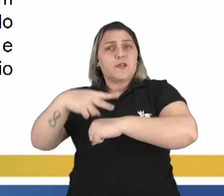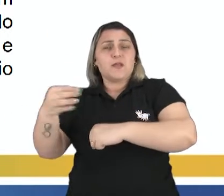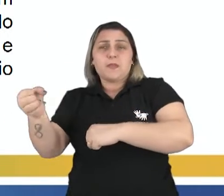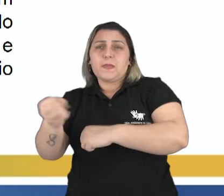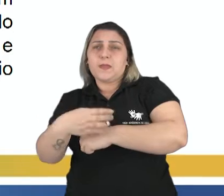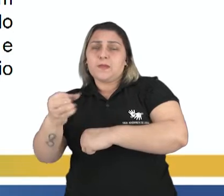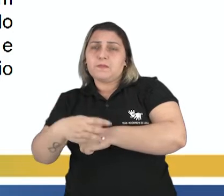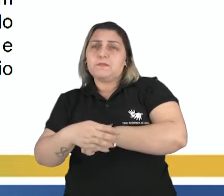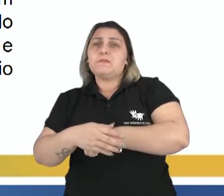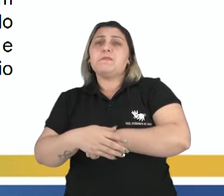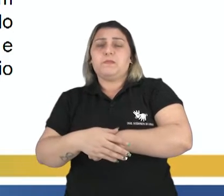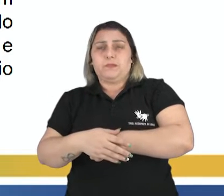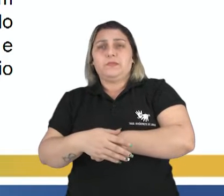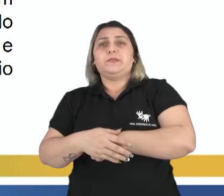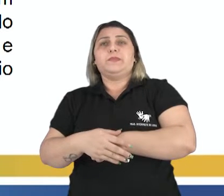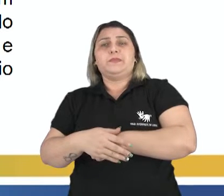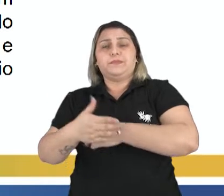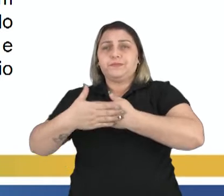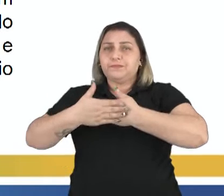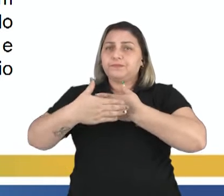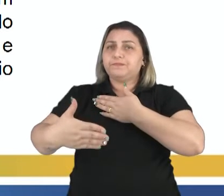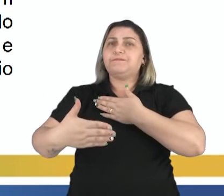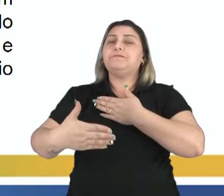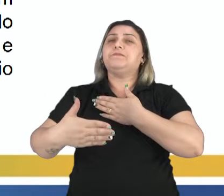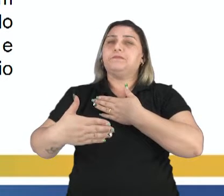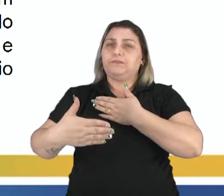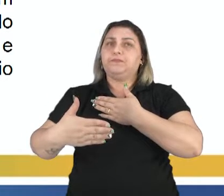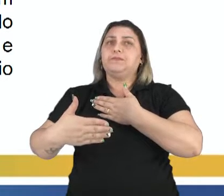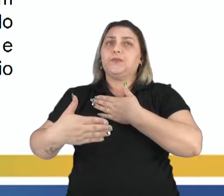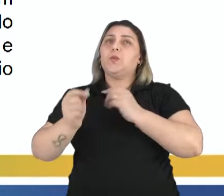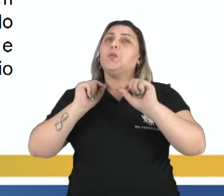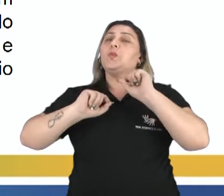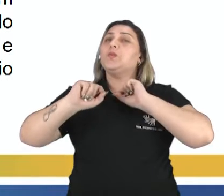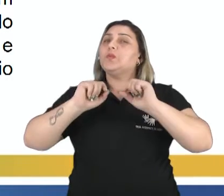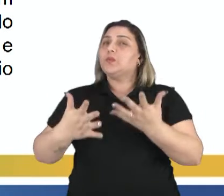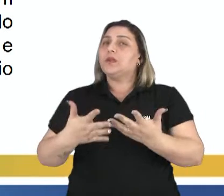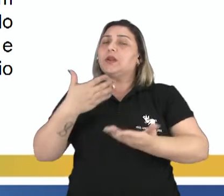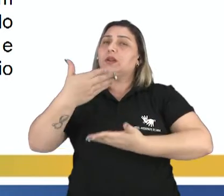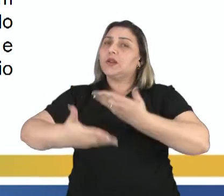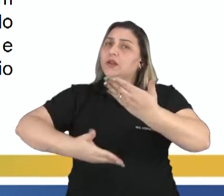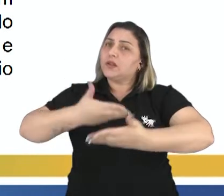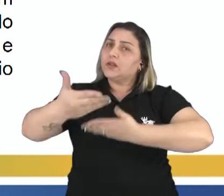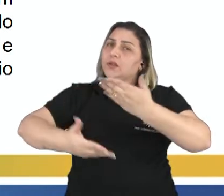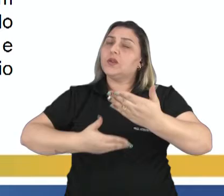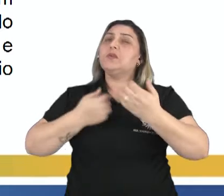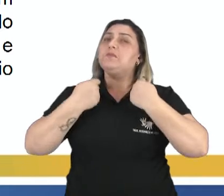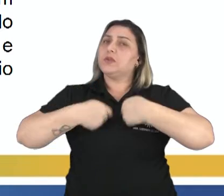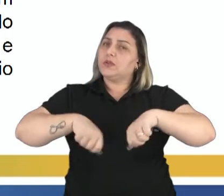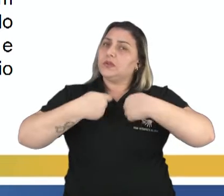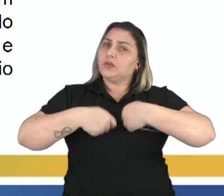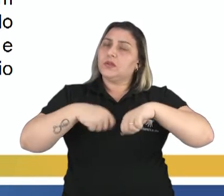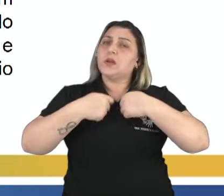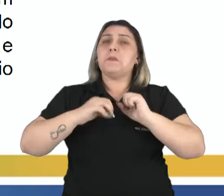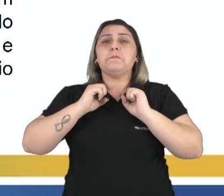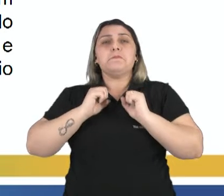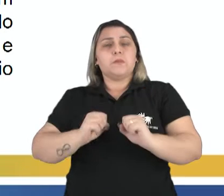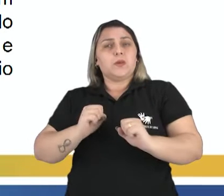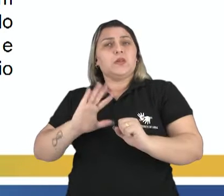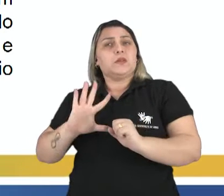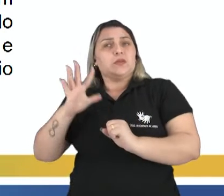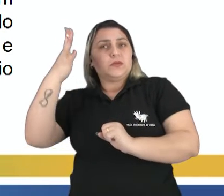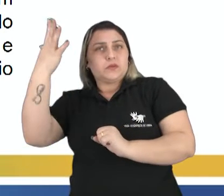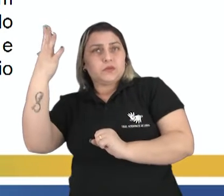novas variáveis intervêm a partir de um potencial em que relações de dependência podem